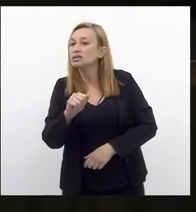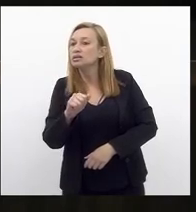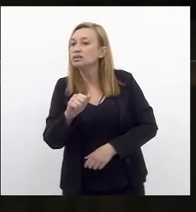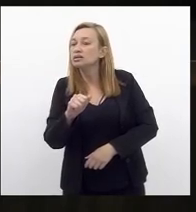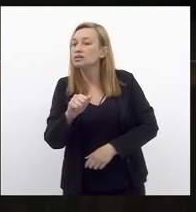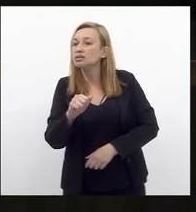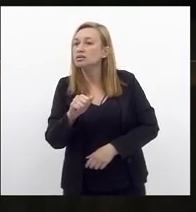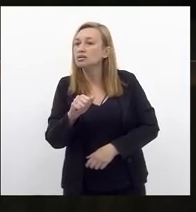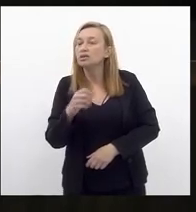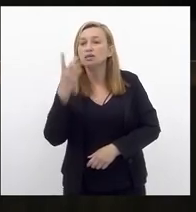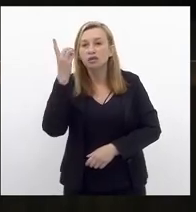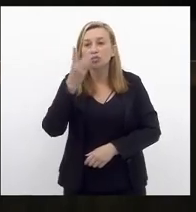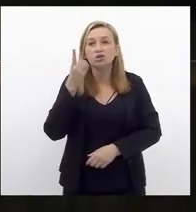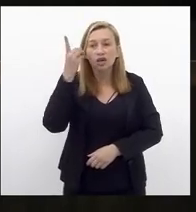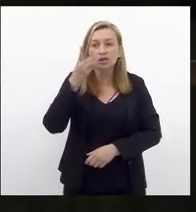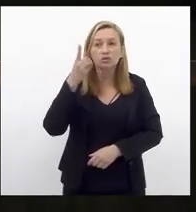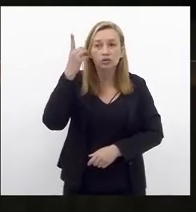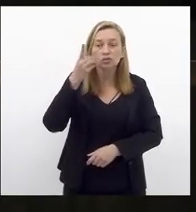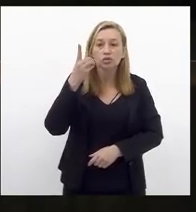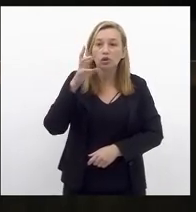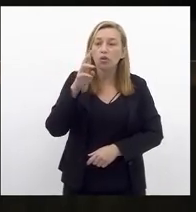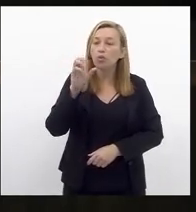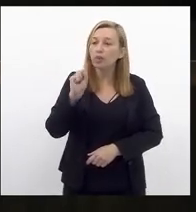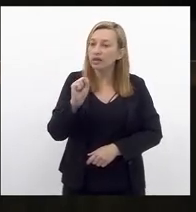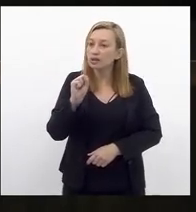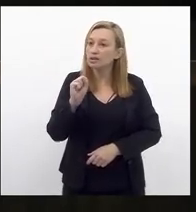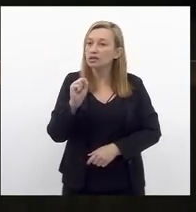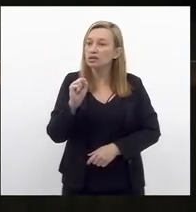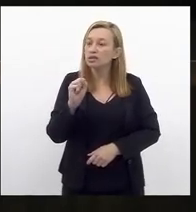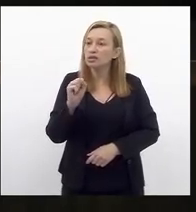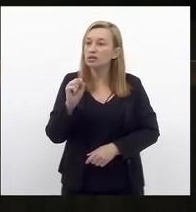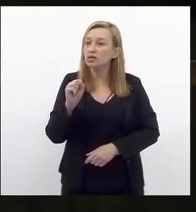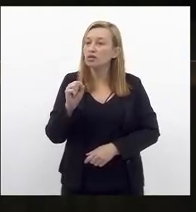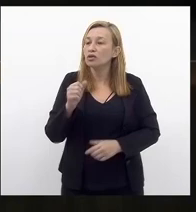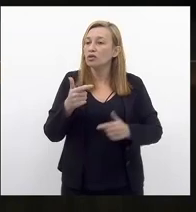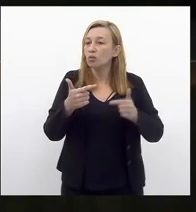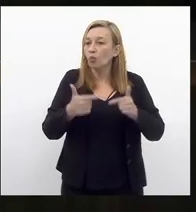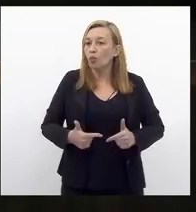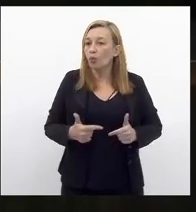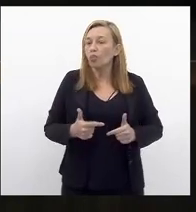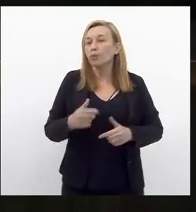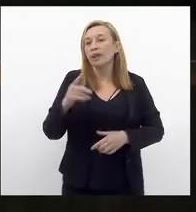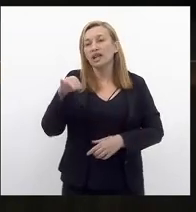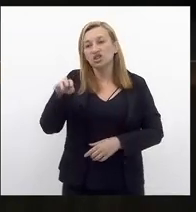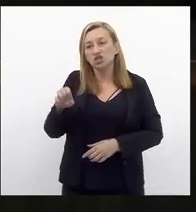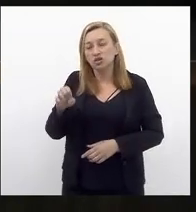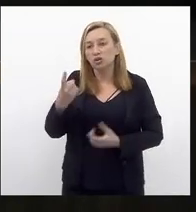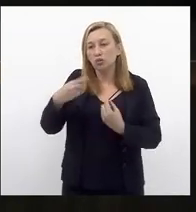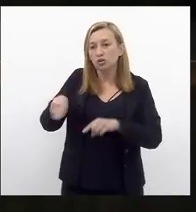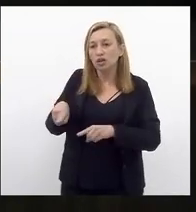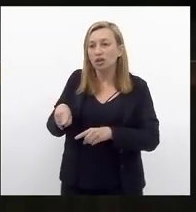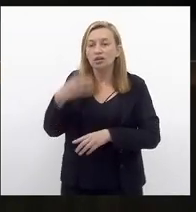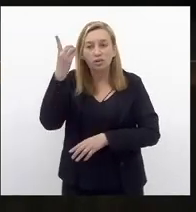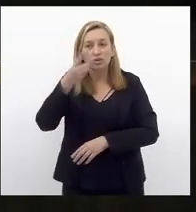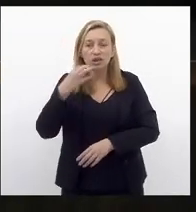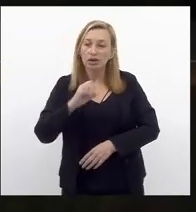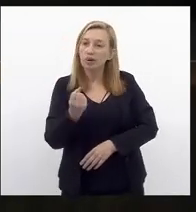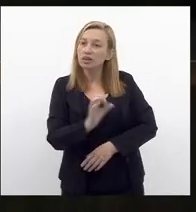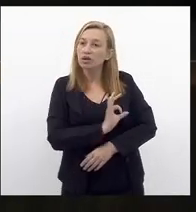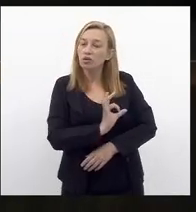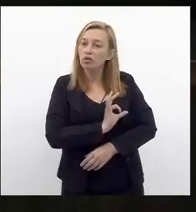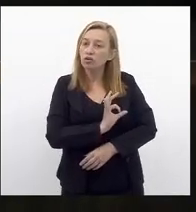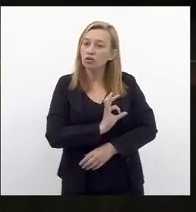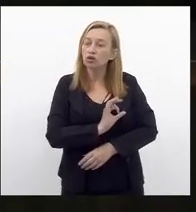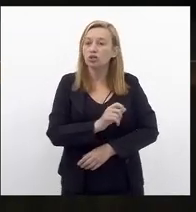o deputado Rubens bomtempo abstenção do Alexandre contrário deputada Martha Rocha